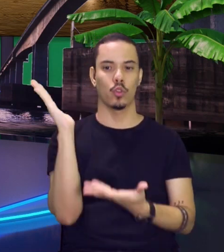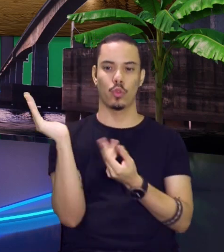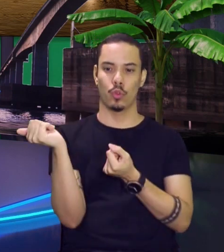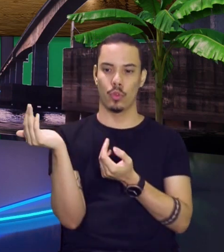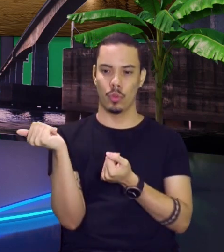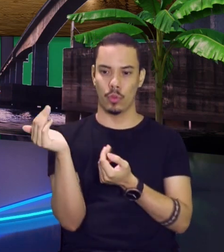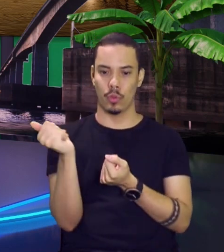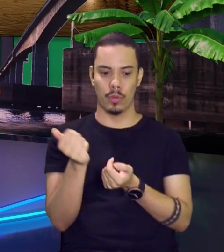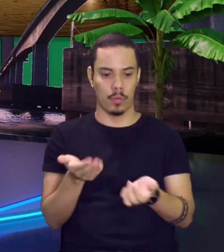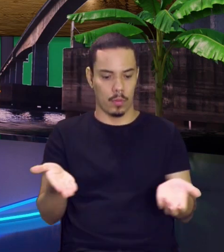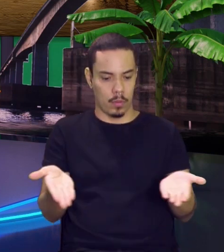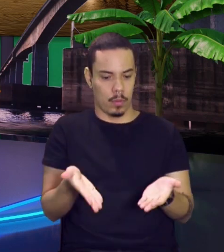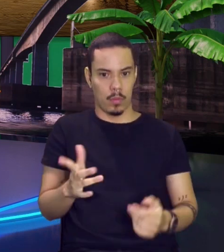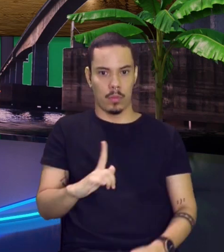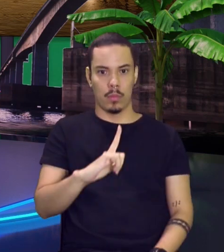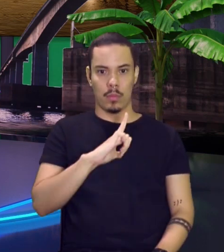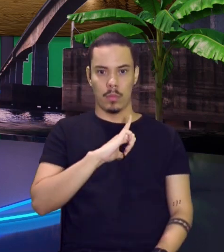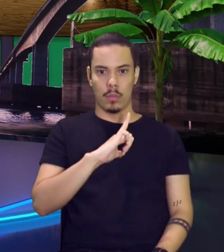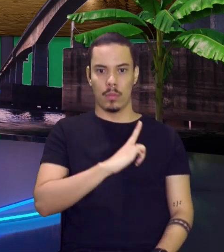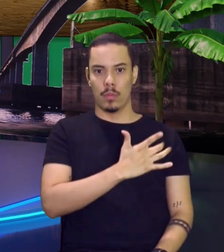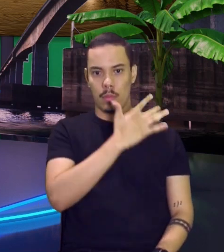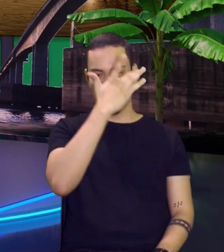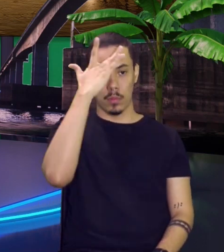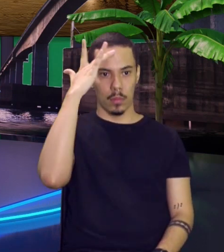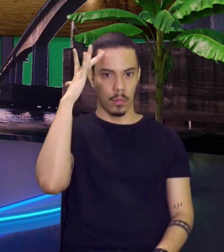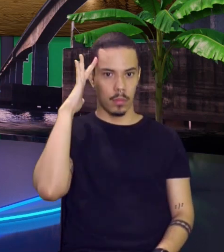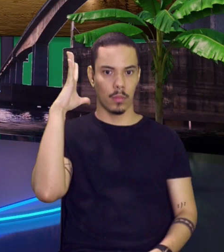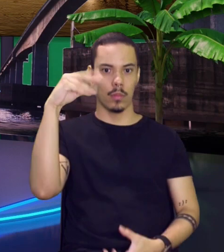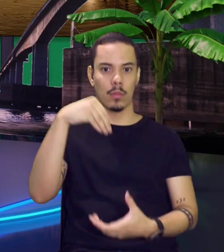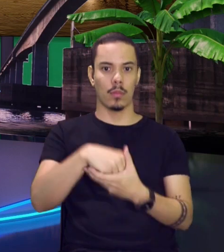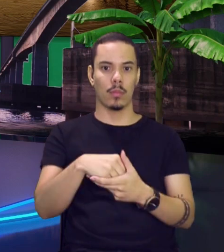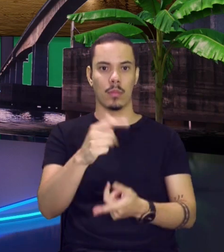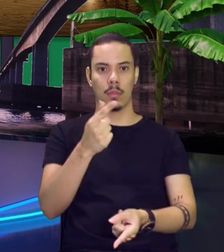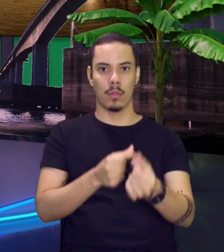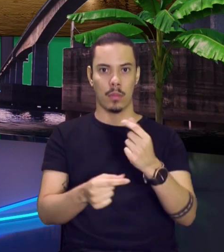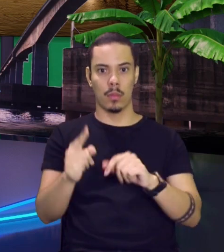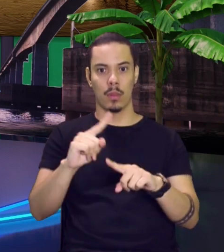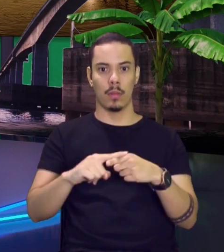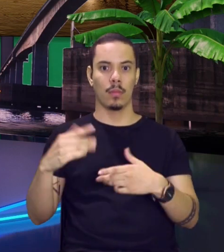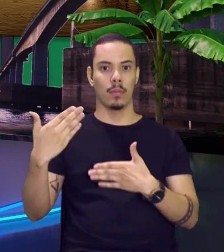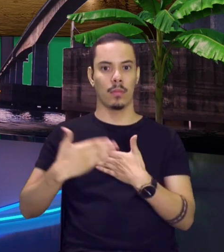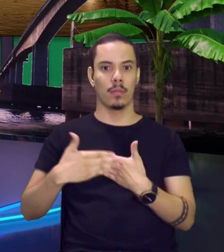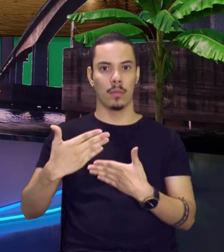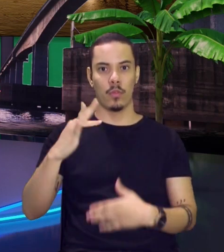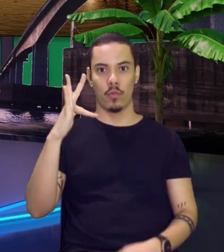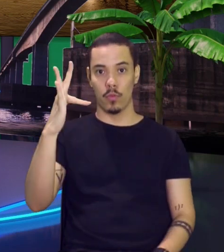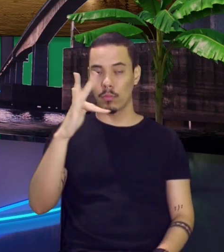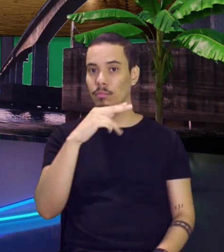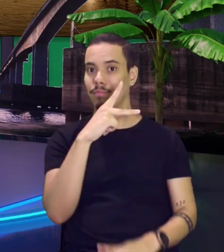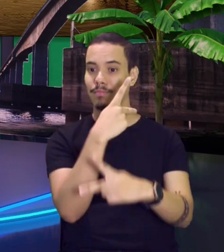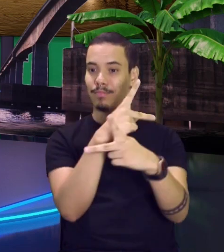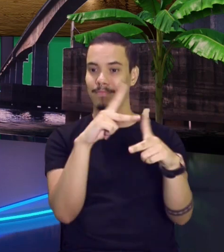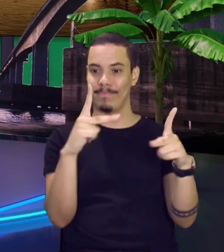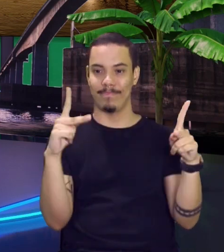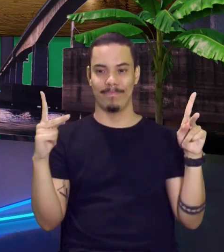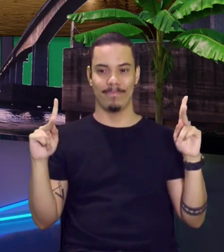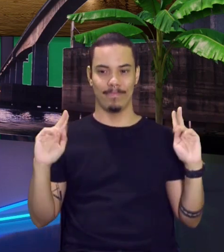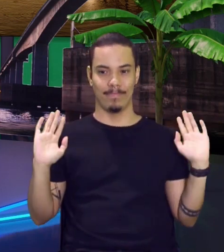jovens que hoje estão tocando essa economia, mas que amanhã serão vocês.